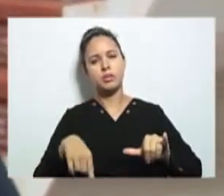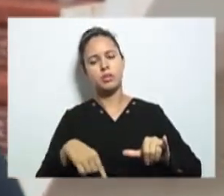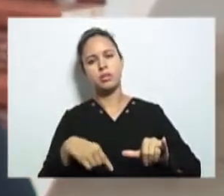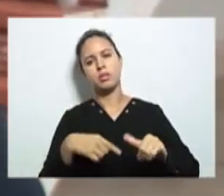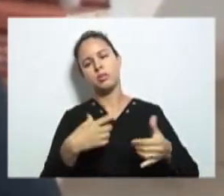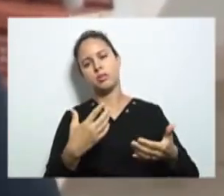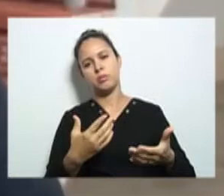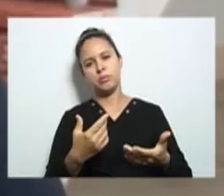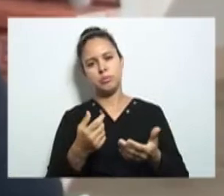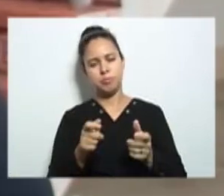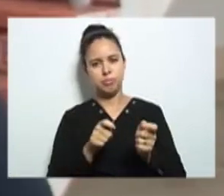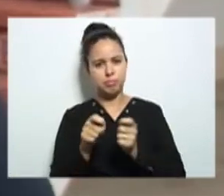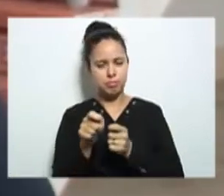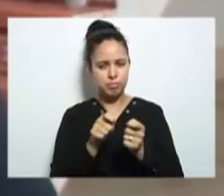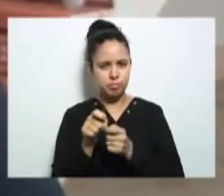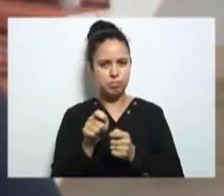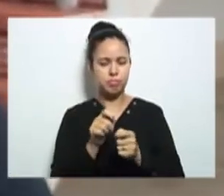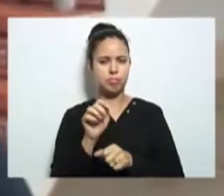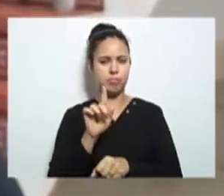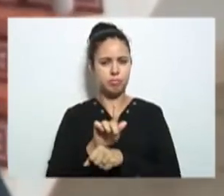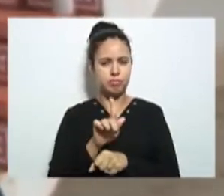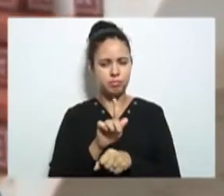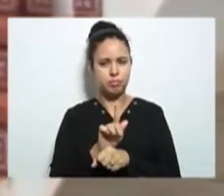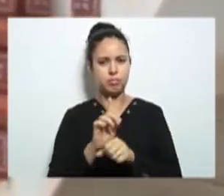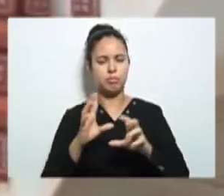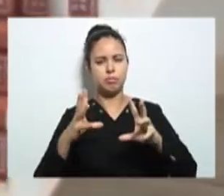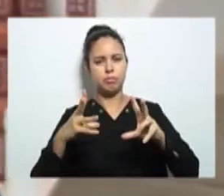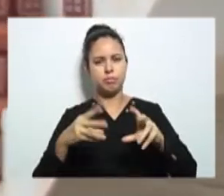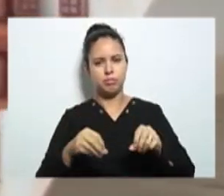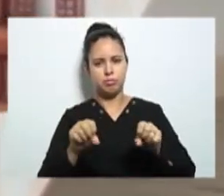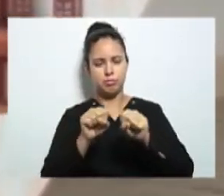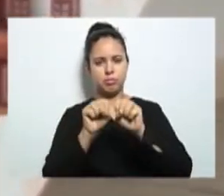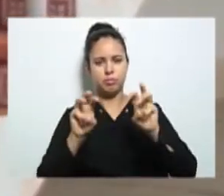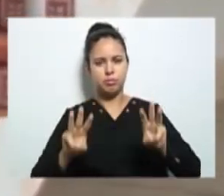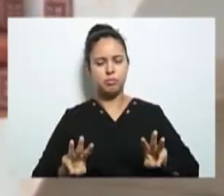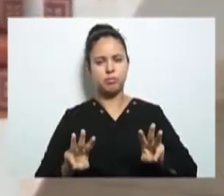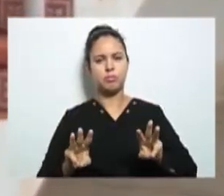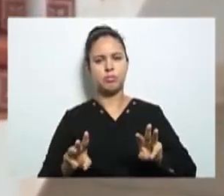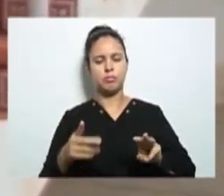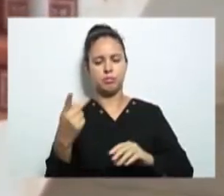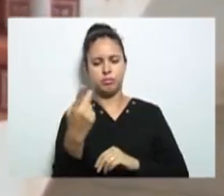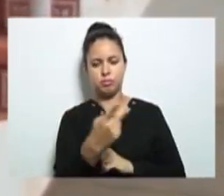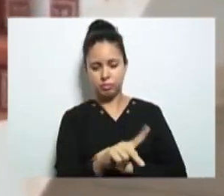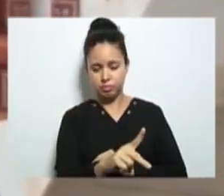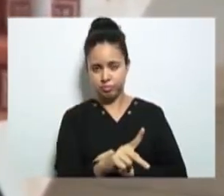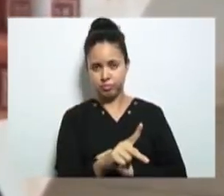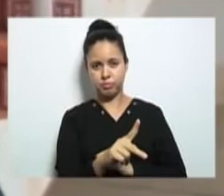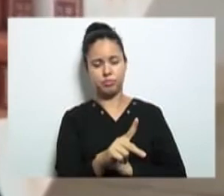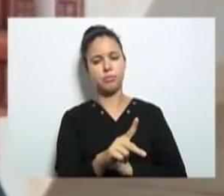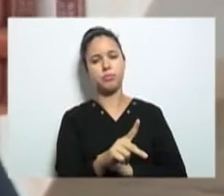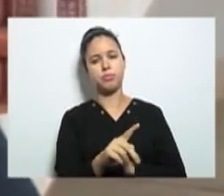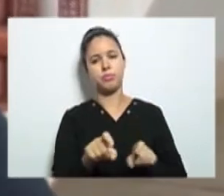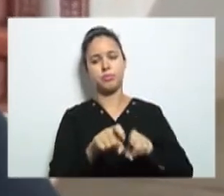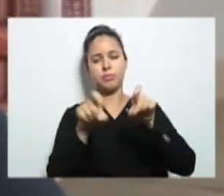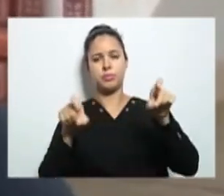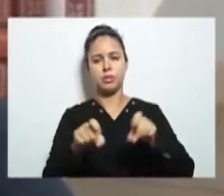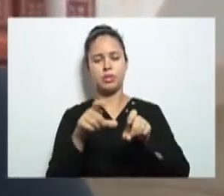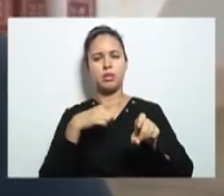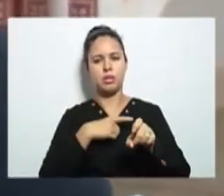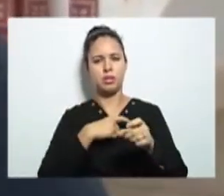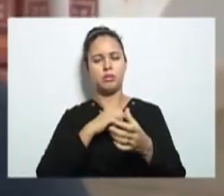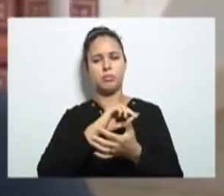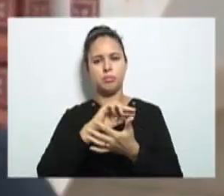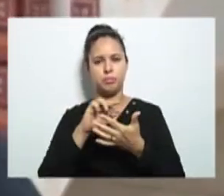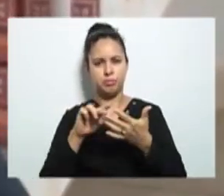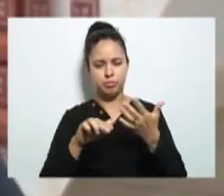que gerencia todos os outros softwares que são instalados no computador. Aí nós temos vários sistemas operacionais, nós temos